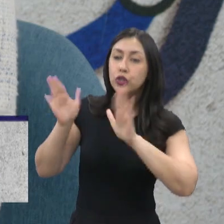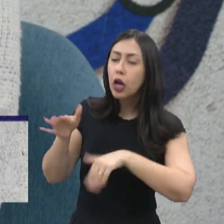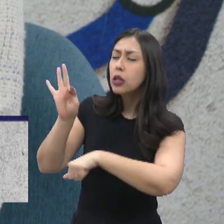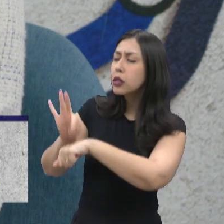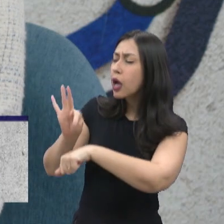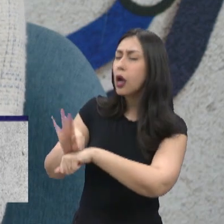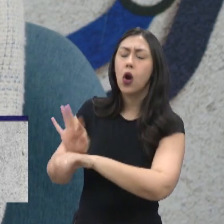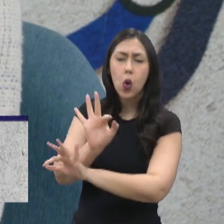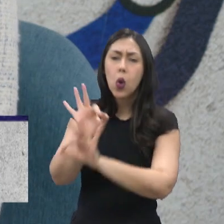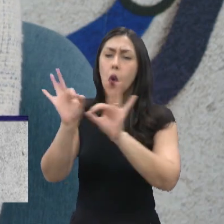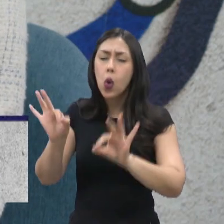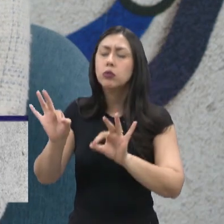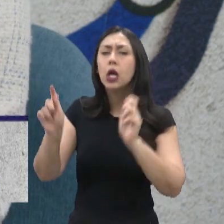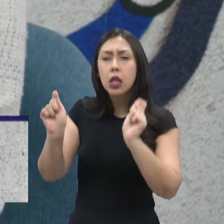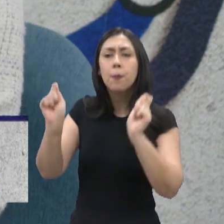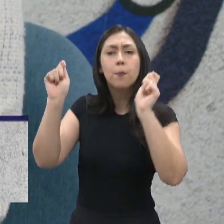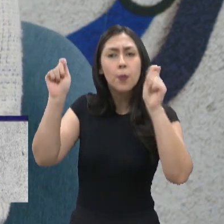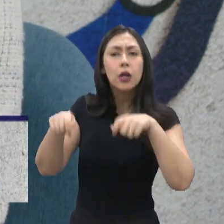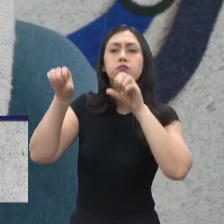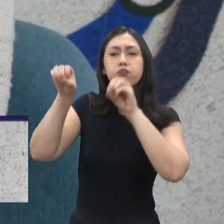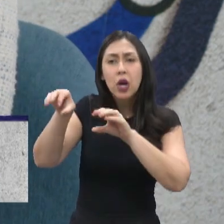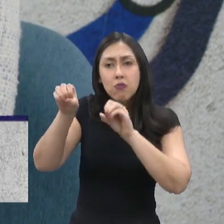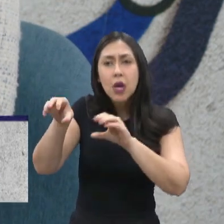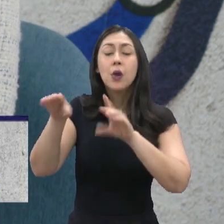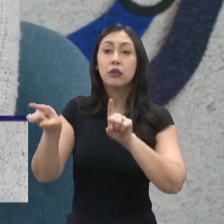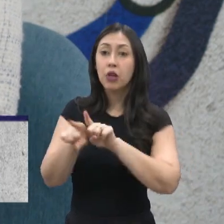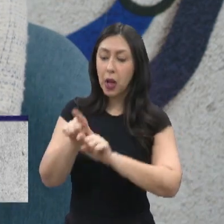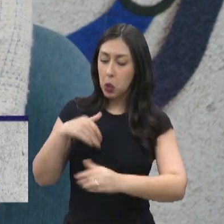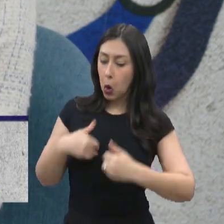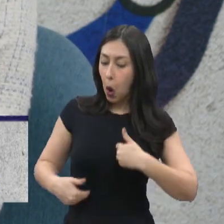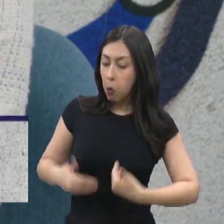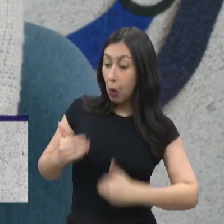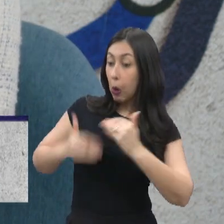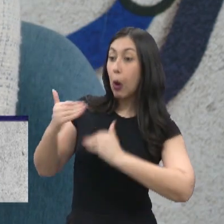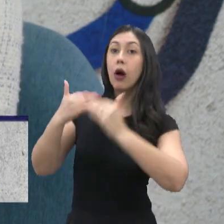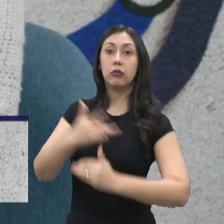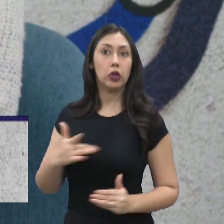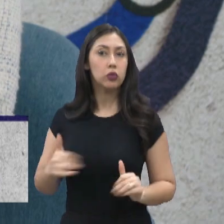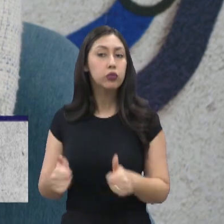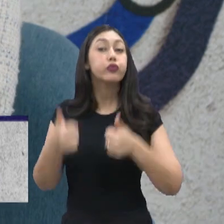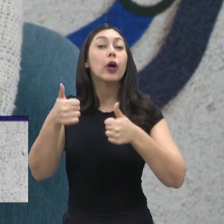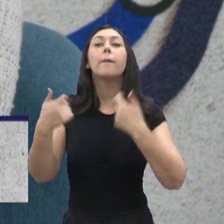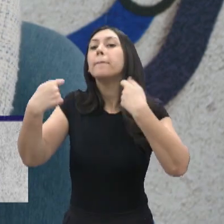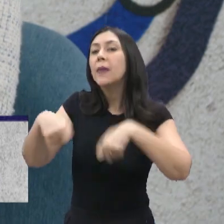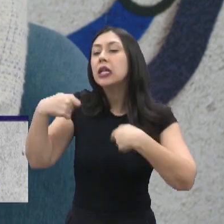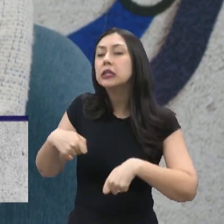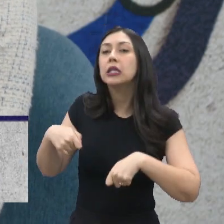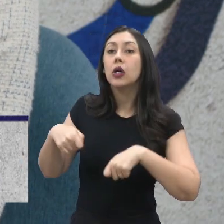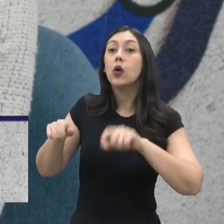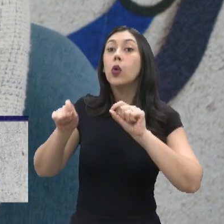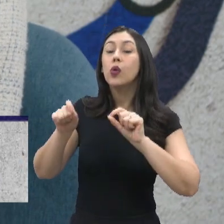boa para dar aulas, né, para transformar corpos e saúde, eu acho que ele precisa estar muito conectado com tudo que não tem